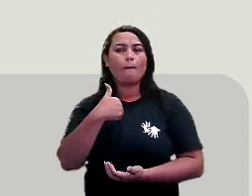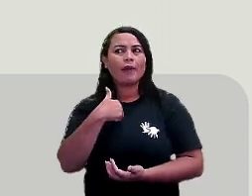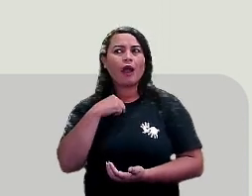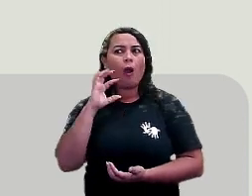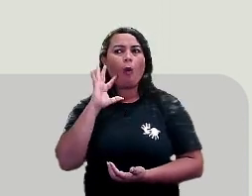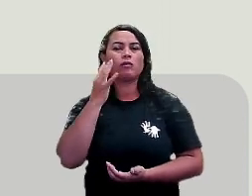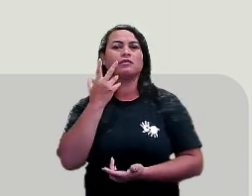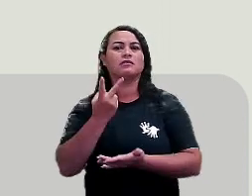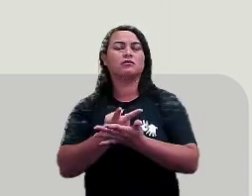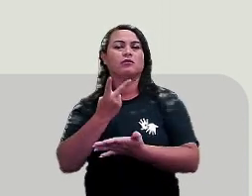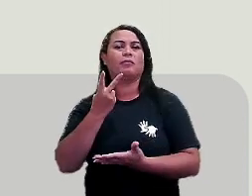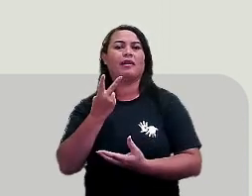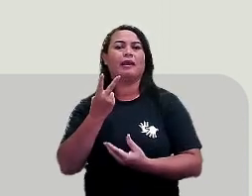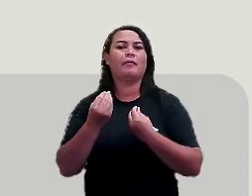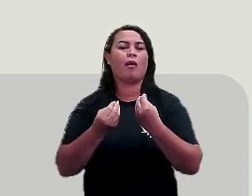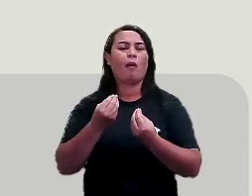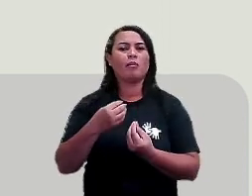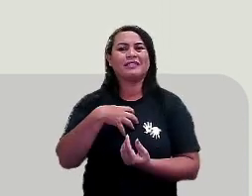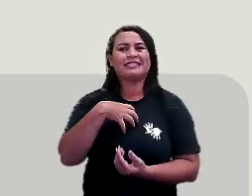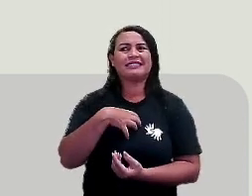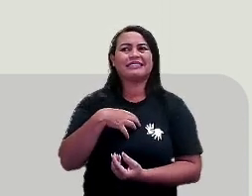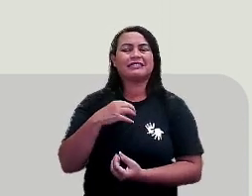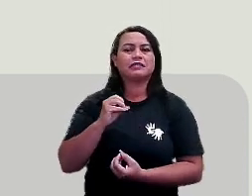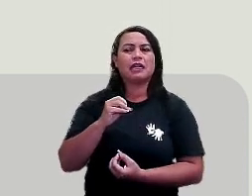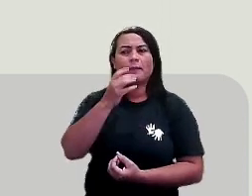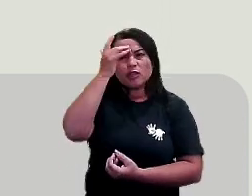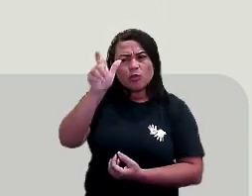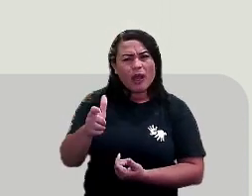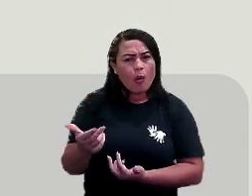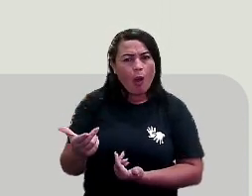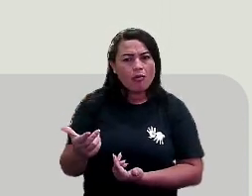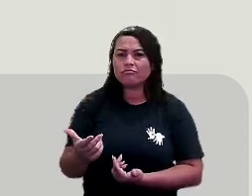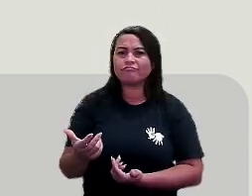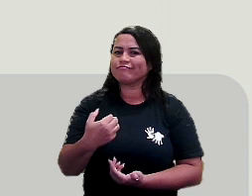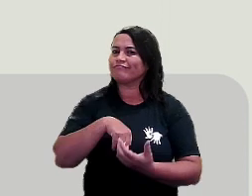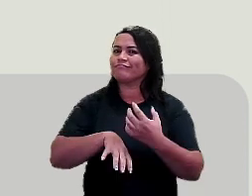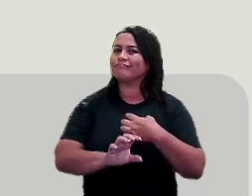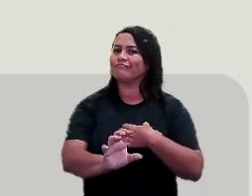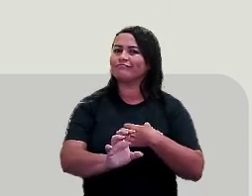não está sentindo, mas não quer dizer que aquela pessoa tem que ser igual a você.